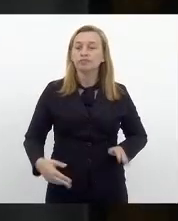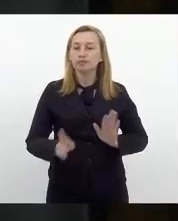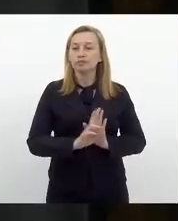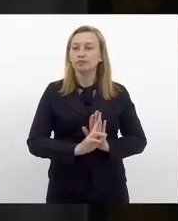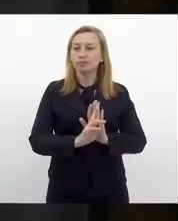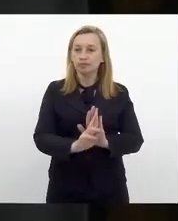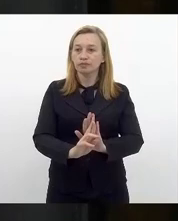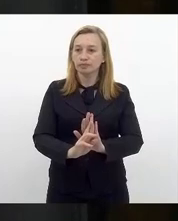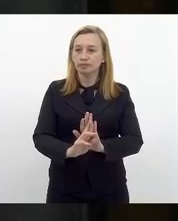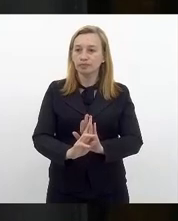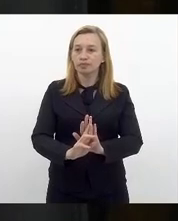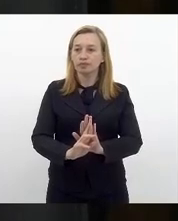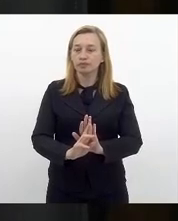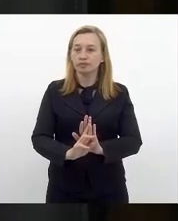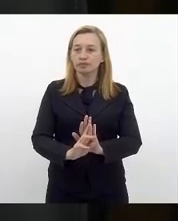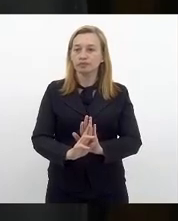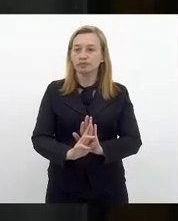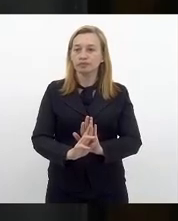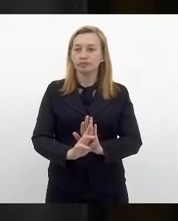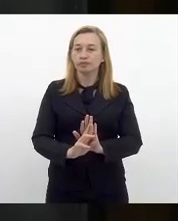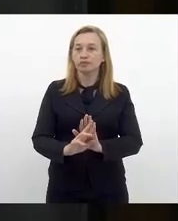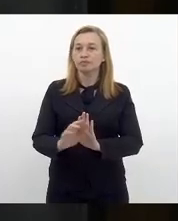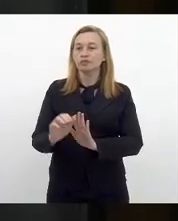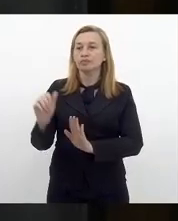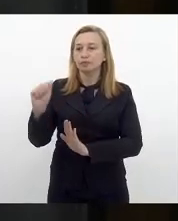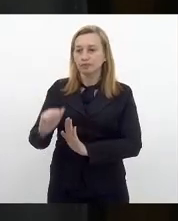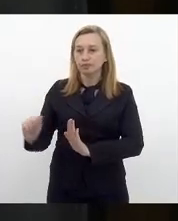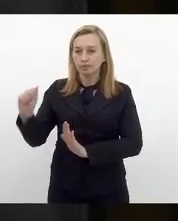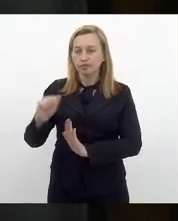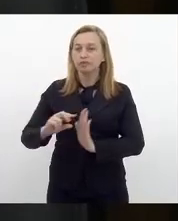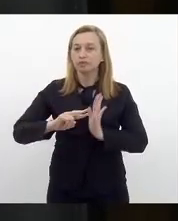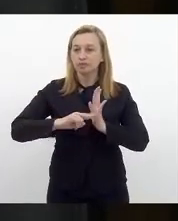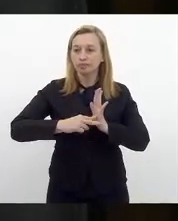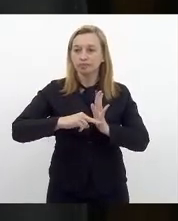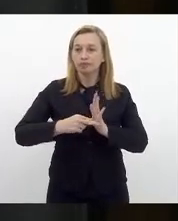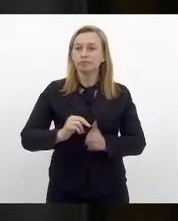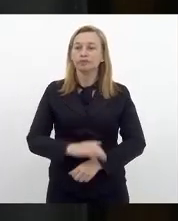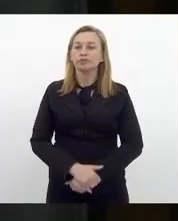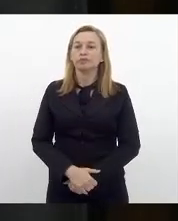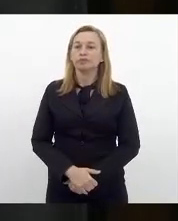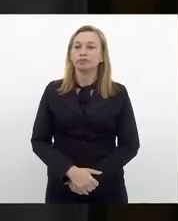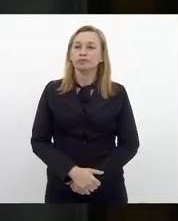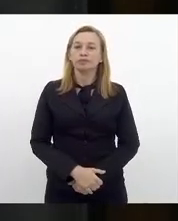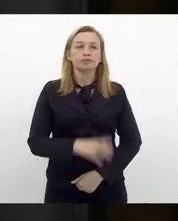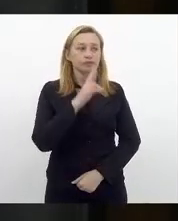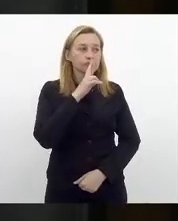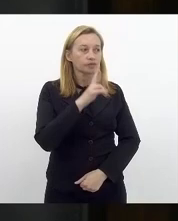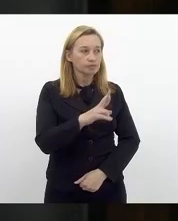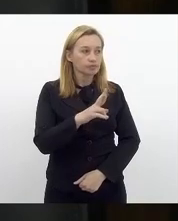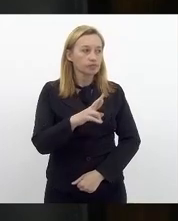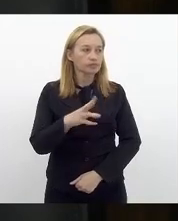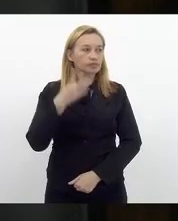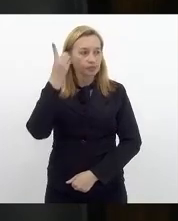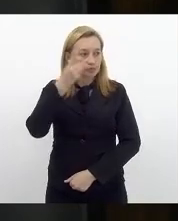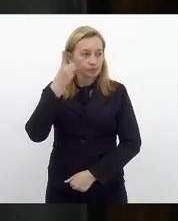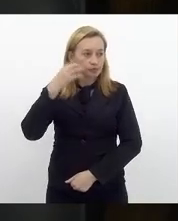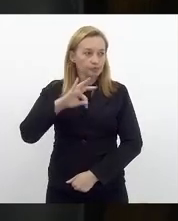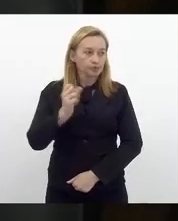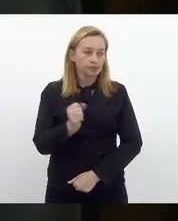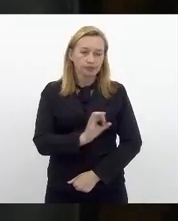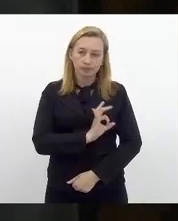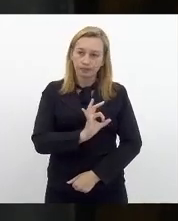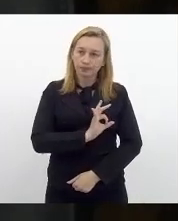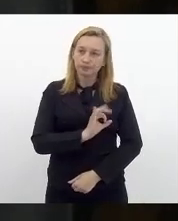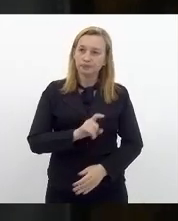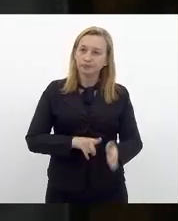representados por suas associações sindicatos eu respondendo a deputada Martha Rocha que